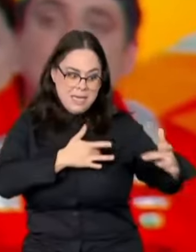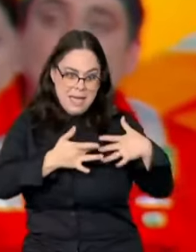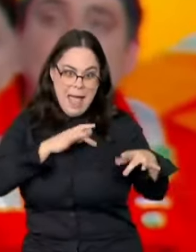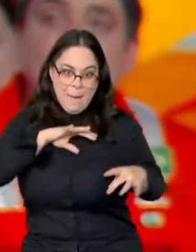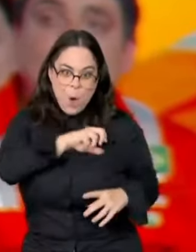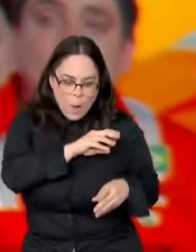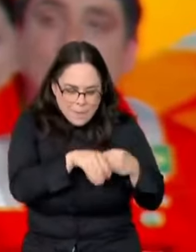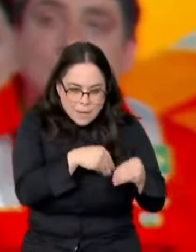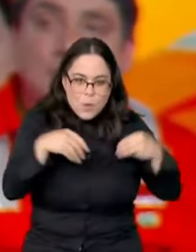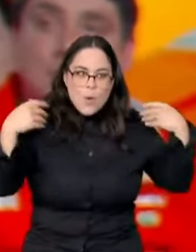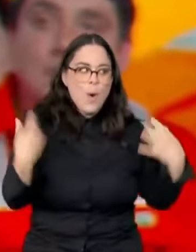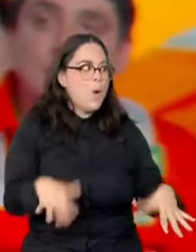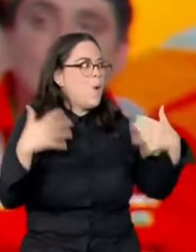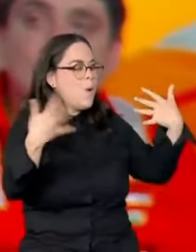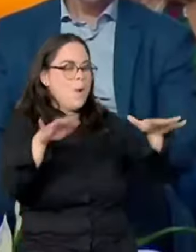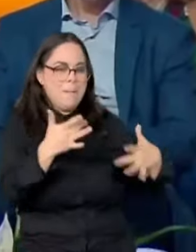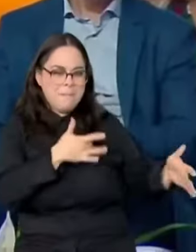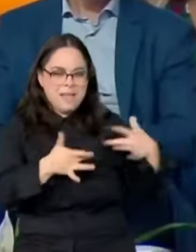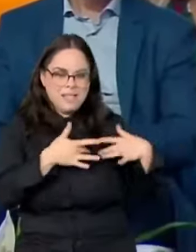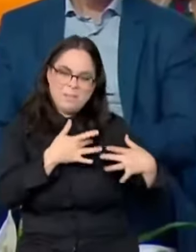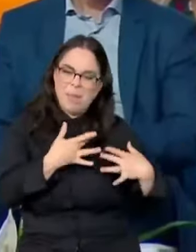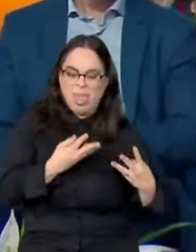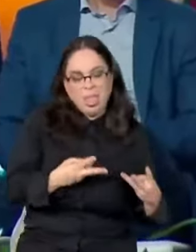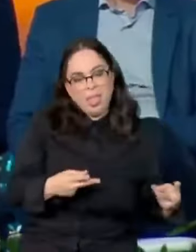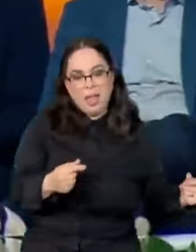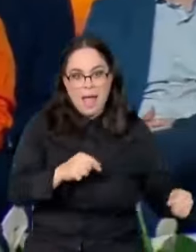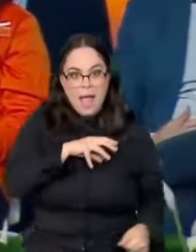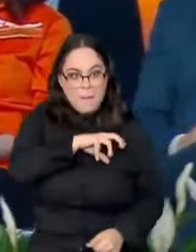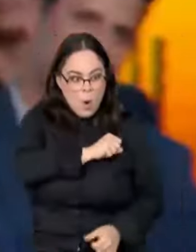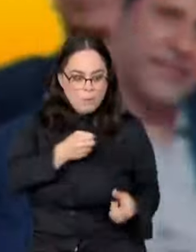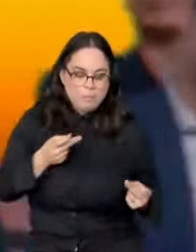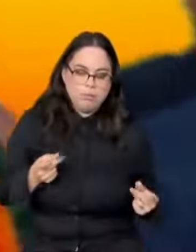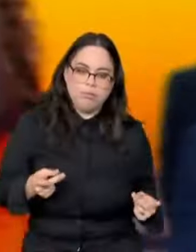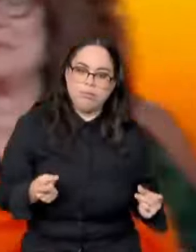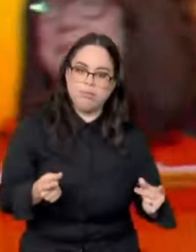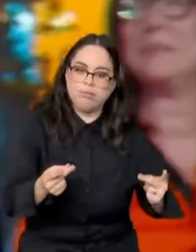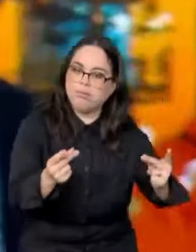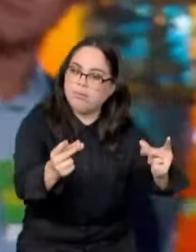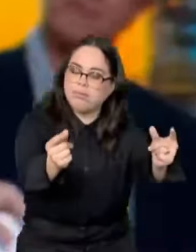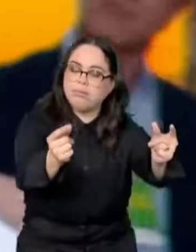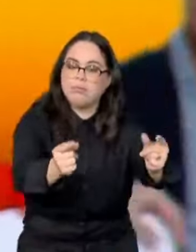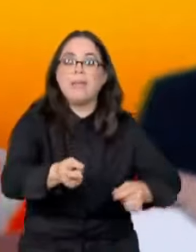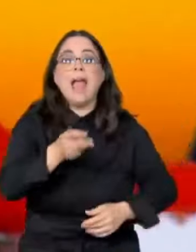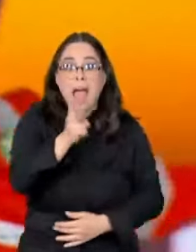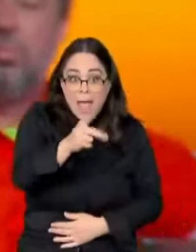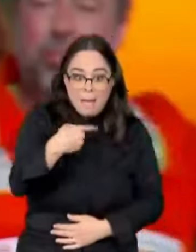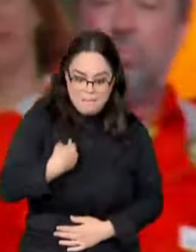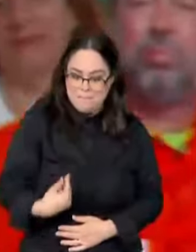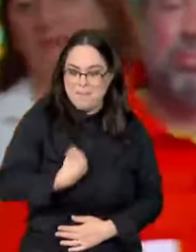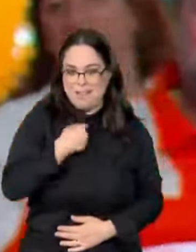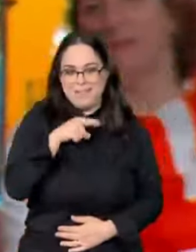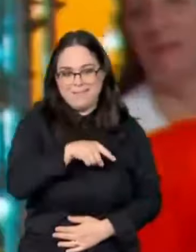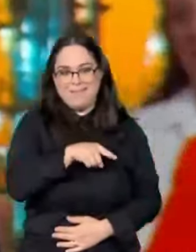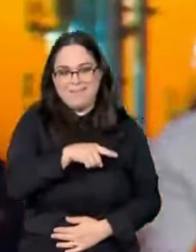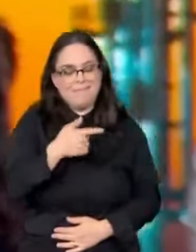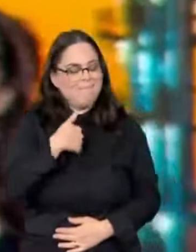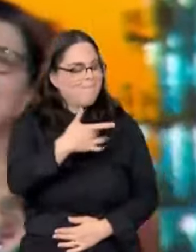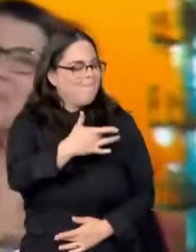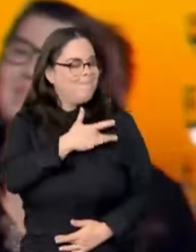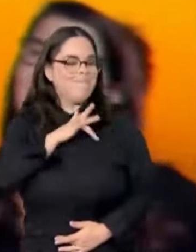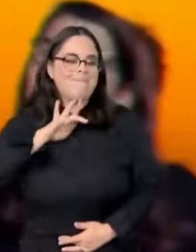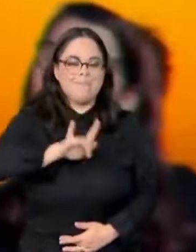amor. Porque a paixão só é passageira. O amor é eterno. E é assim que eu levo a minha vida. Eu amo esse